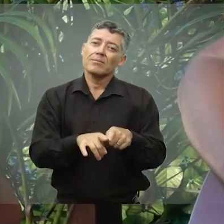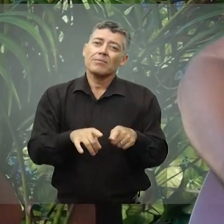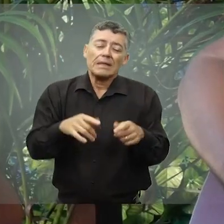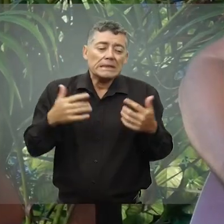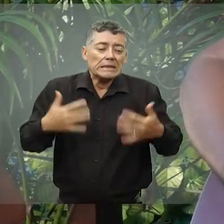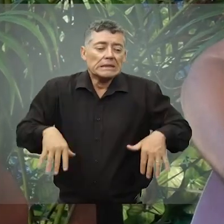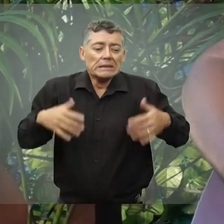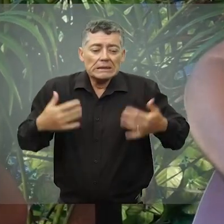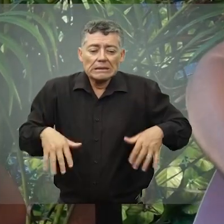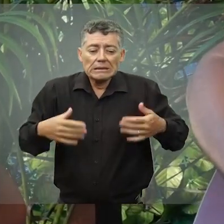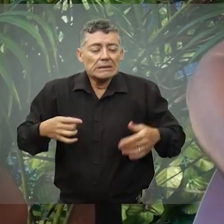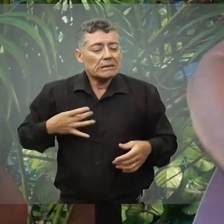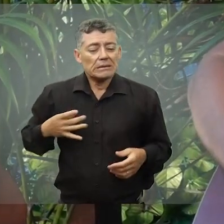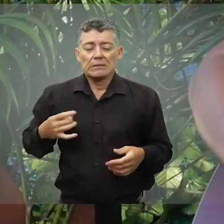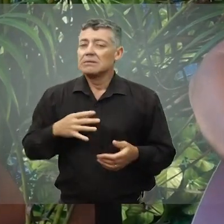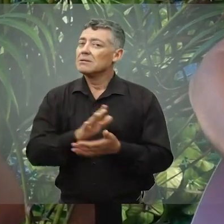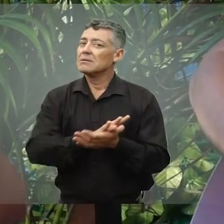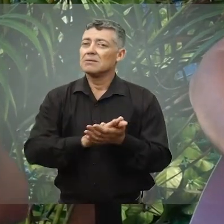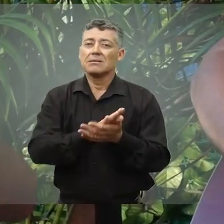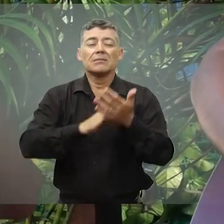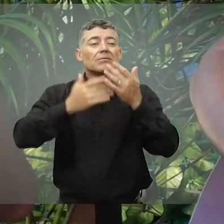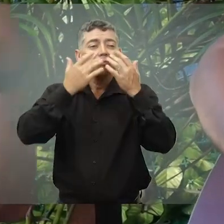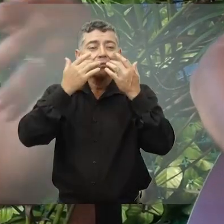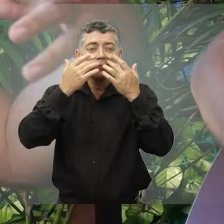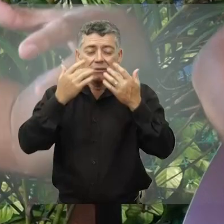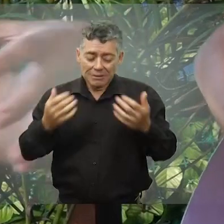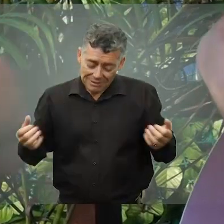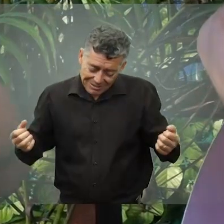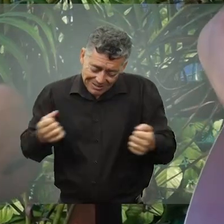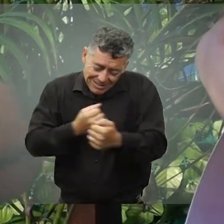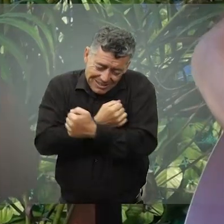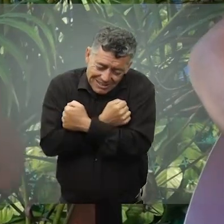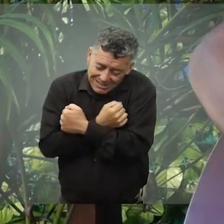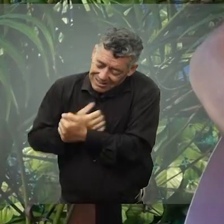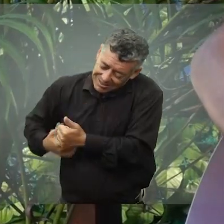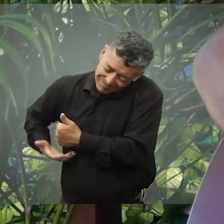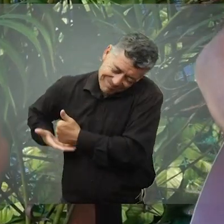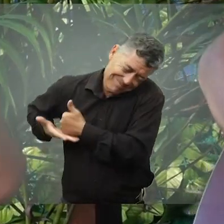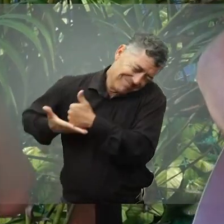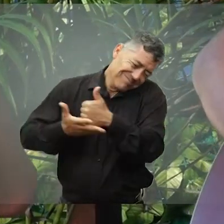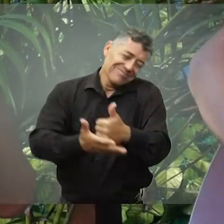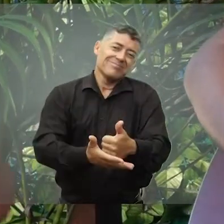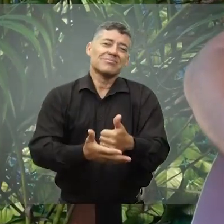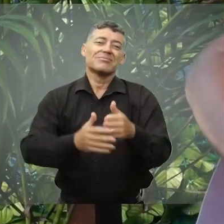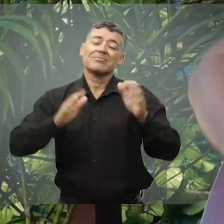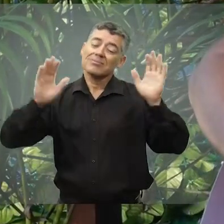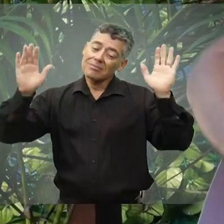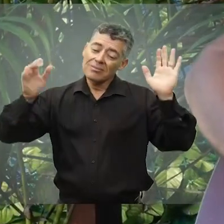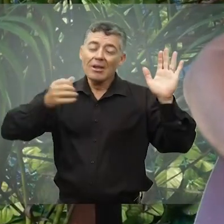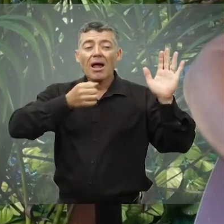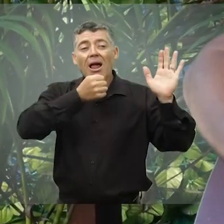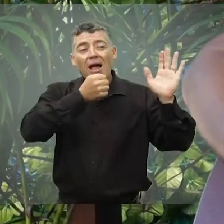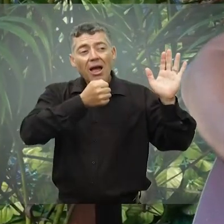de medo. Não quis entrar no palco, tiveram que me abraçar e me levar a pulso. E eu cantei